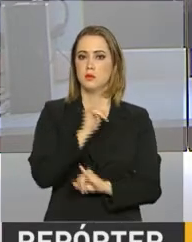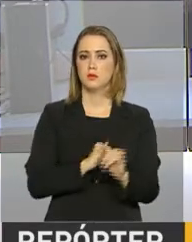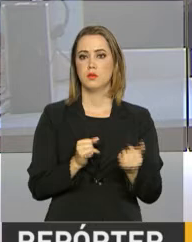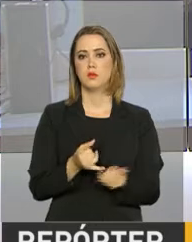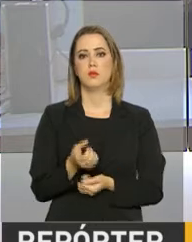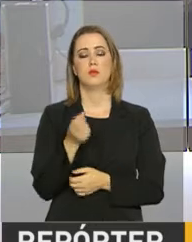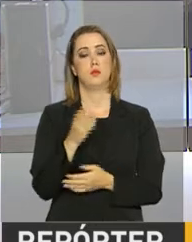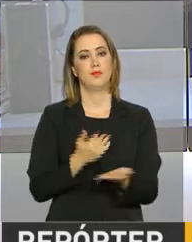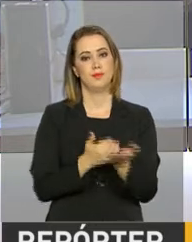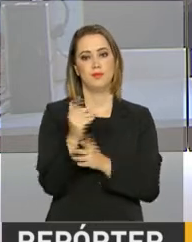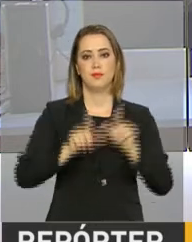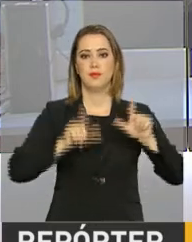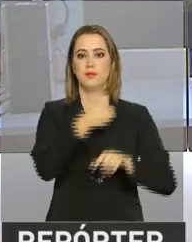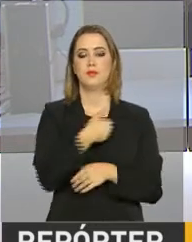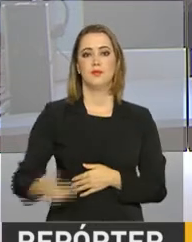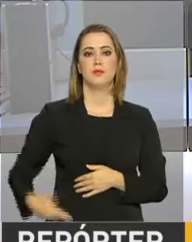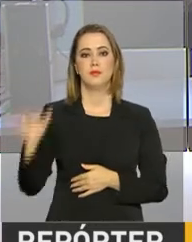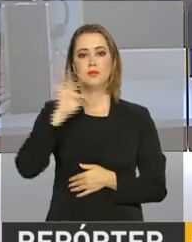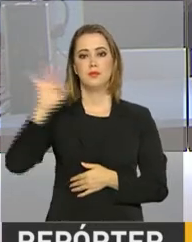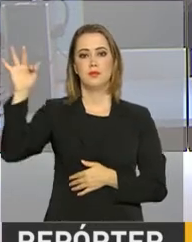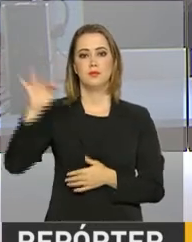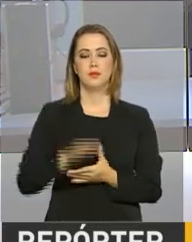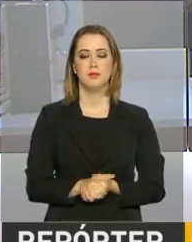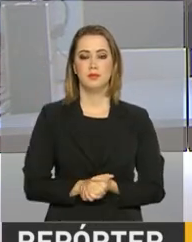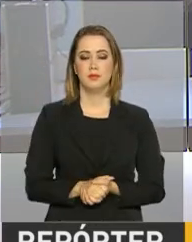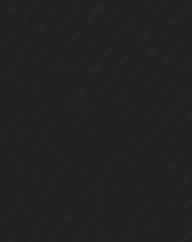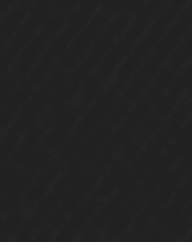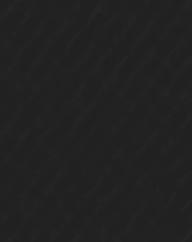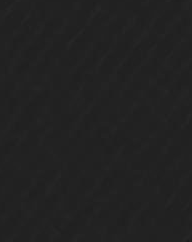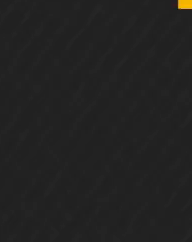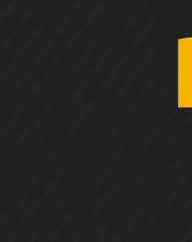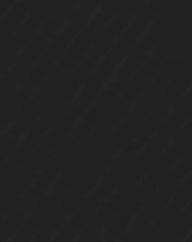informações continua com a gente em br a tv do governo federal